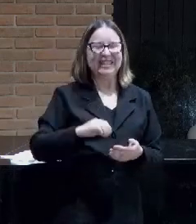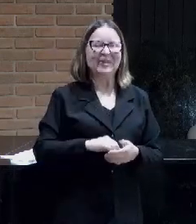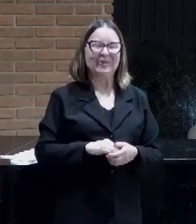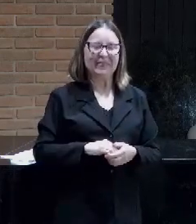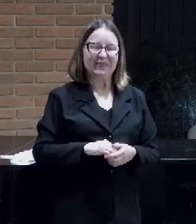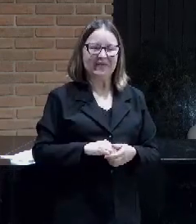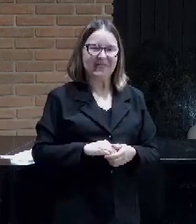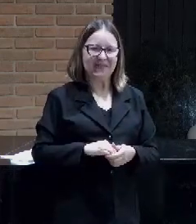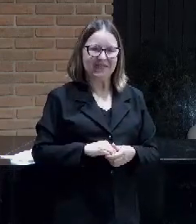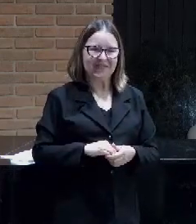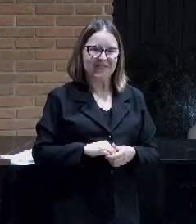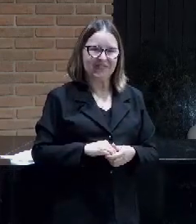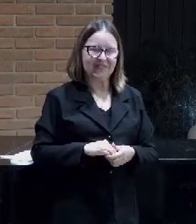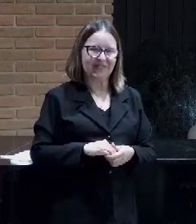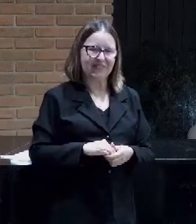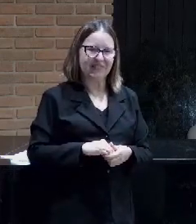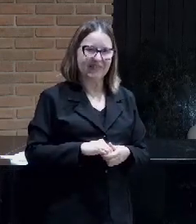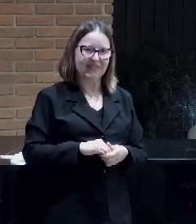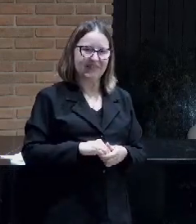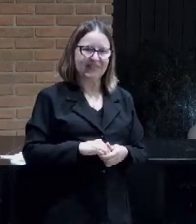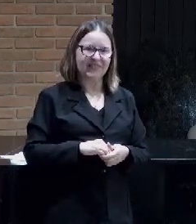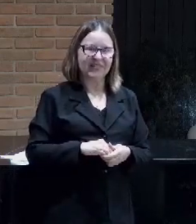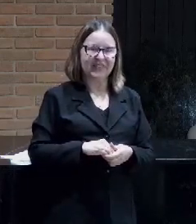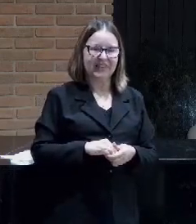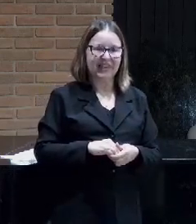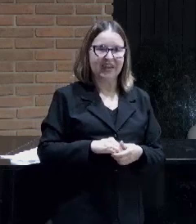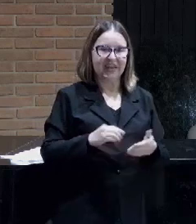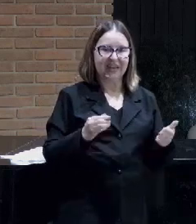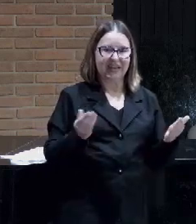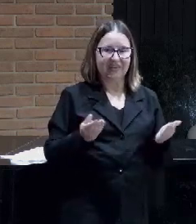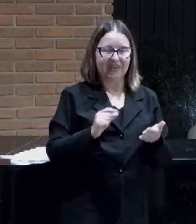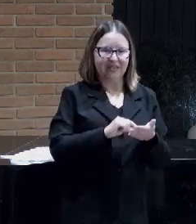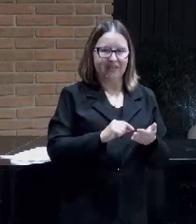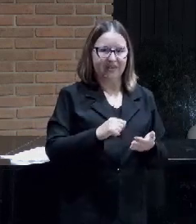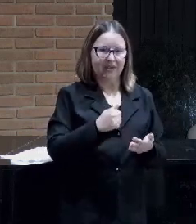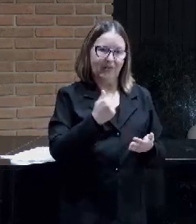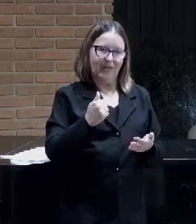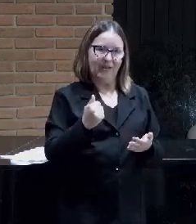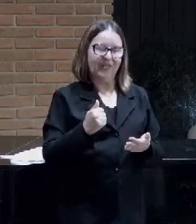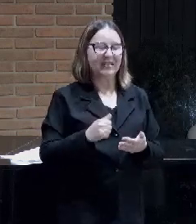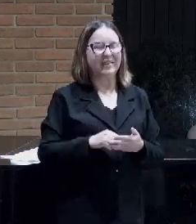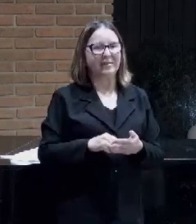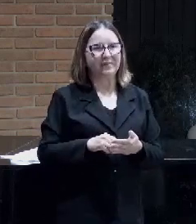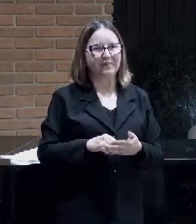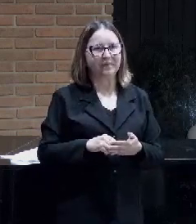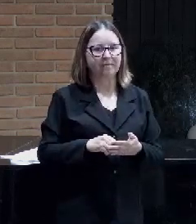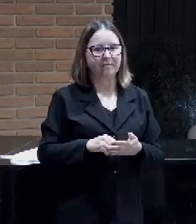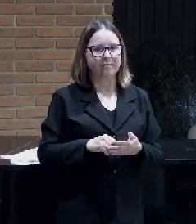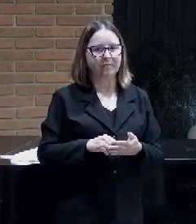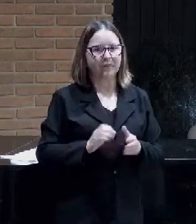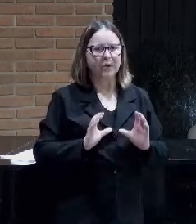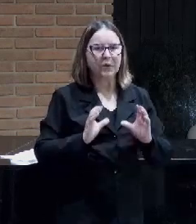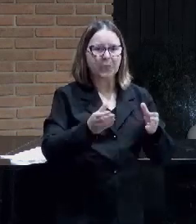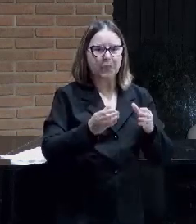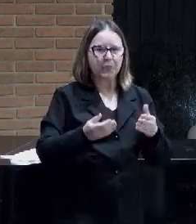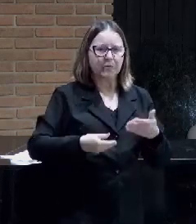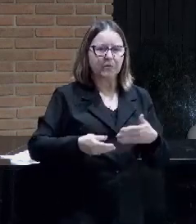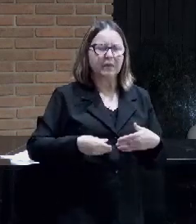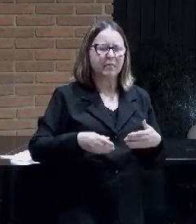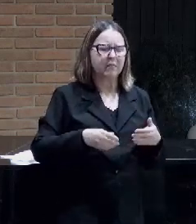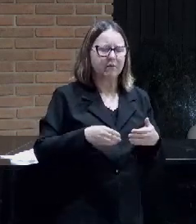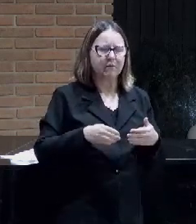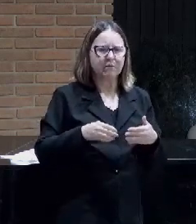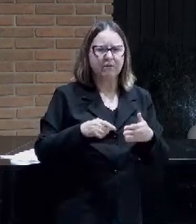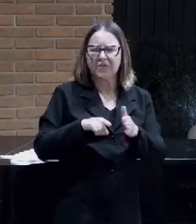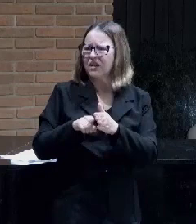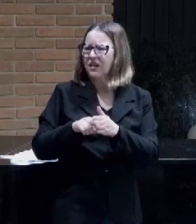seguida, vamos ler agora do verso 11 ao verso 13, que diz assim: Então lhe perguntaram, o que devemos fazer com